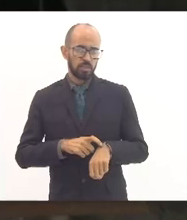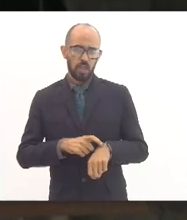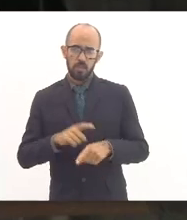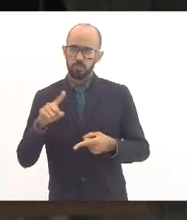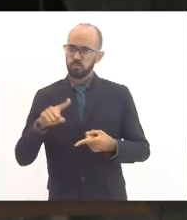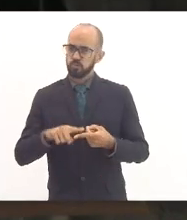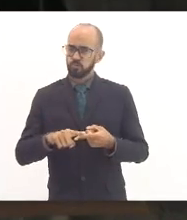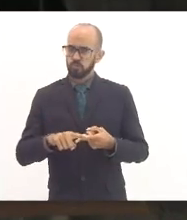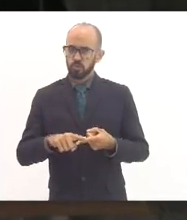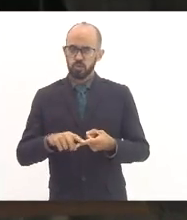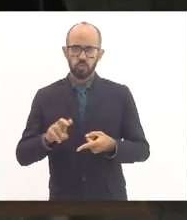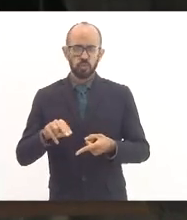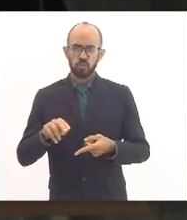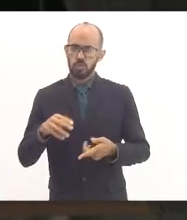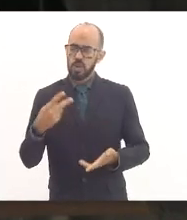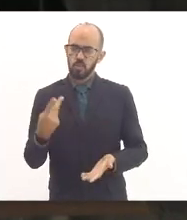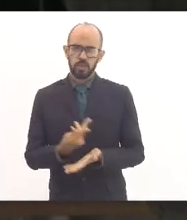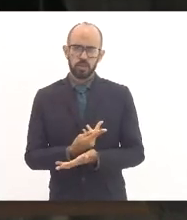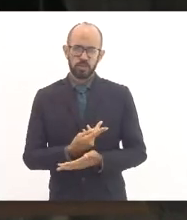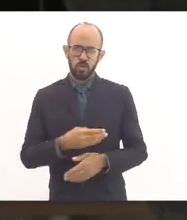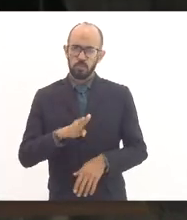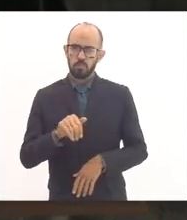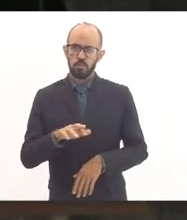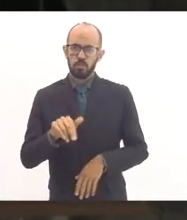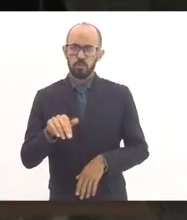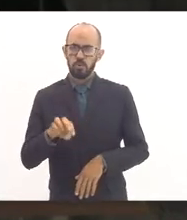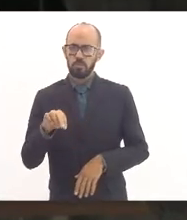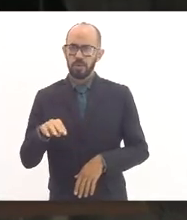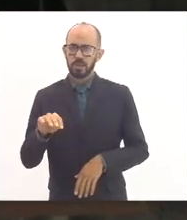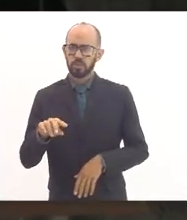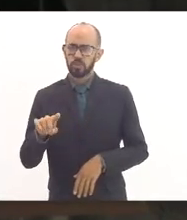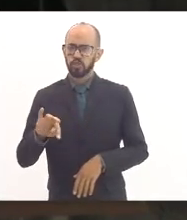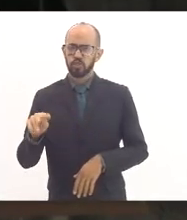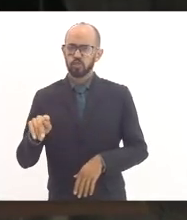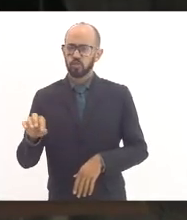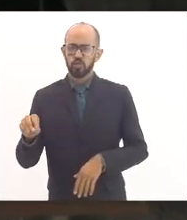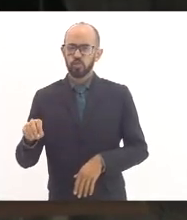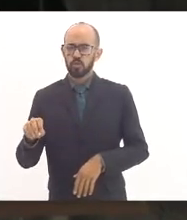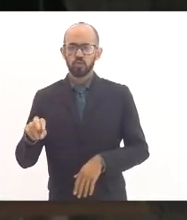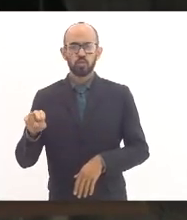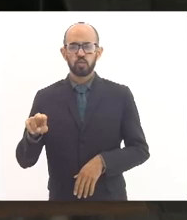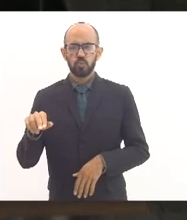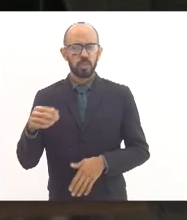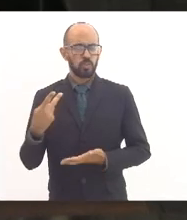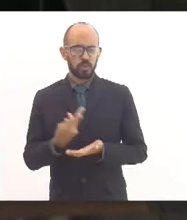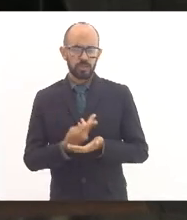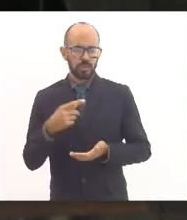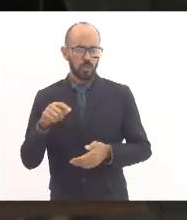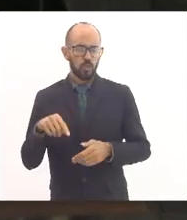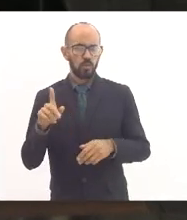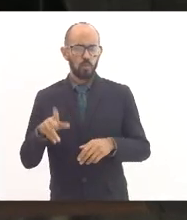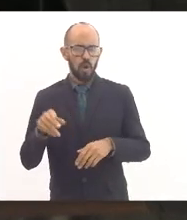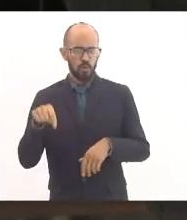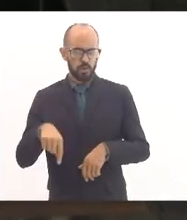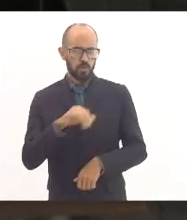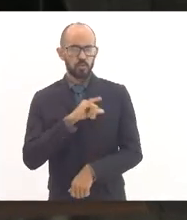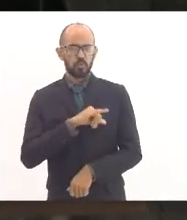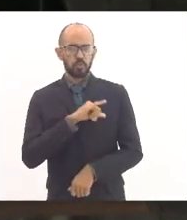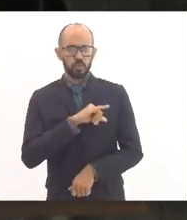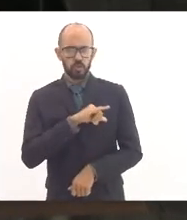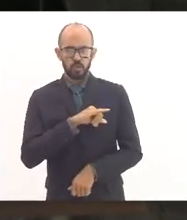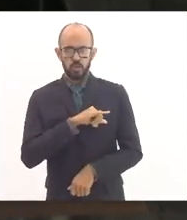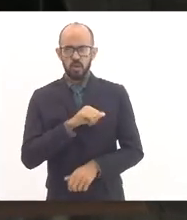isso em Brumadinho Olha aí no ou Trade Center em qualquer outro lugar do mundo o que foi feito pelos papiloscopistas aqui no Rio de Janeiro muito